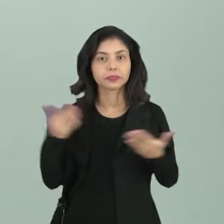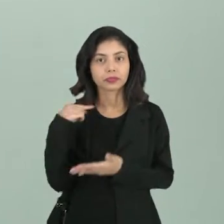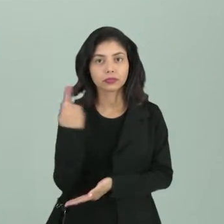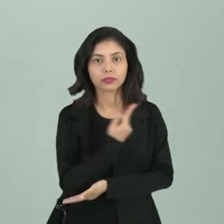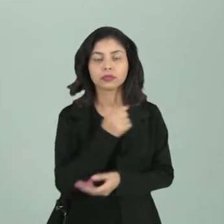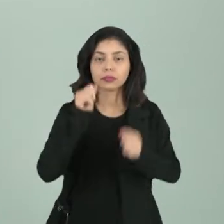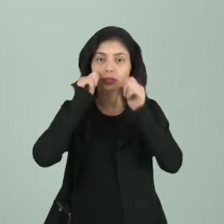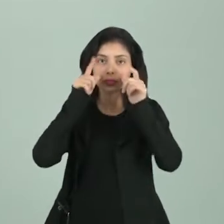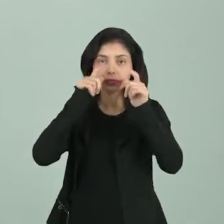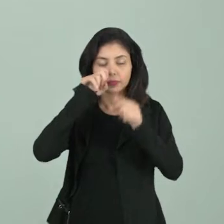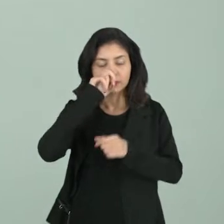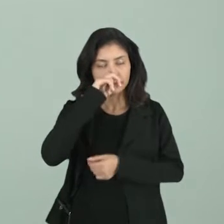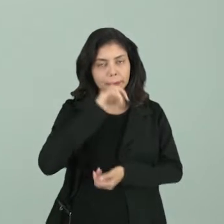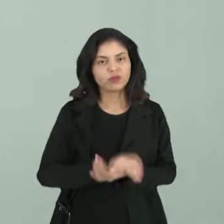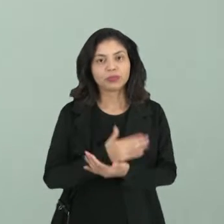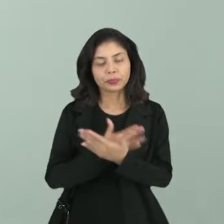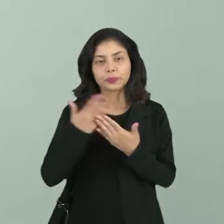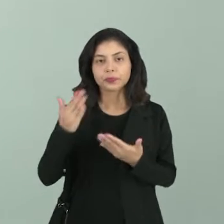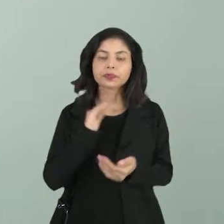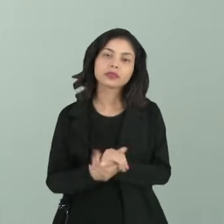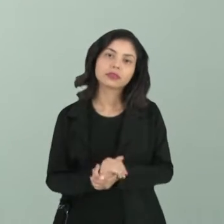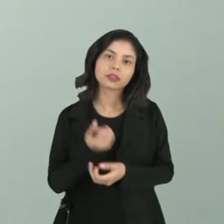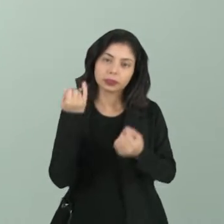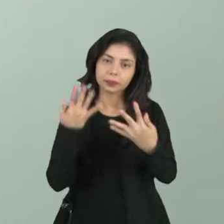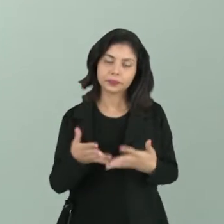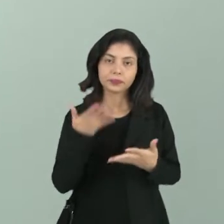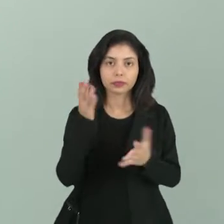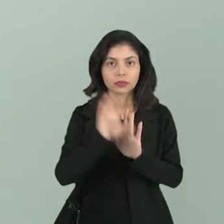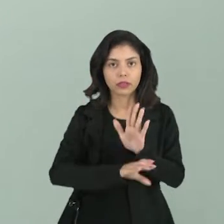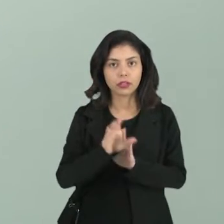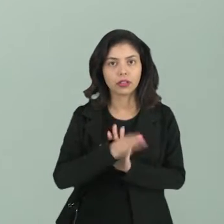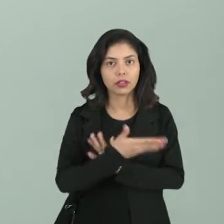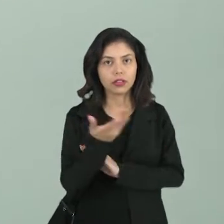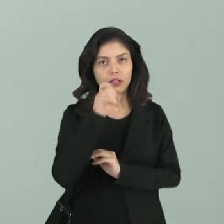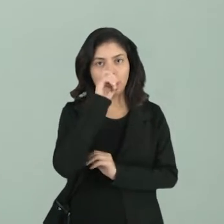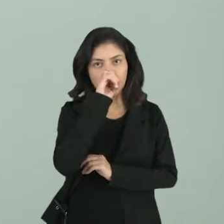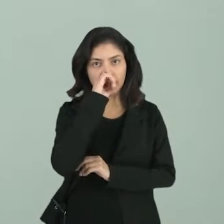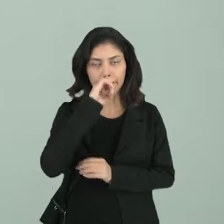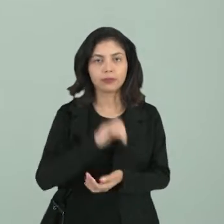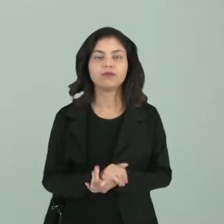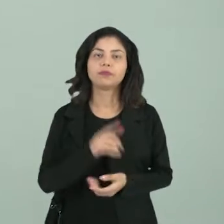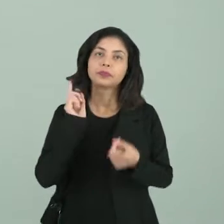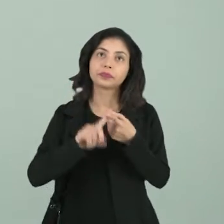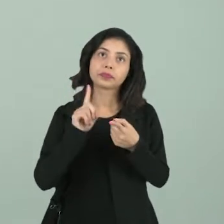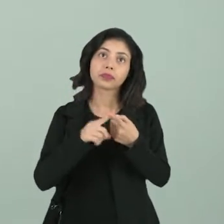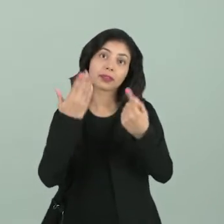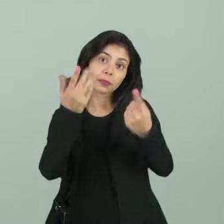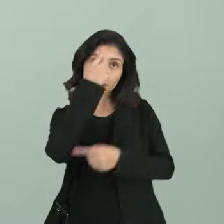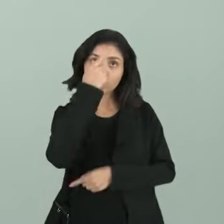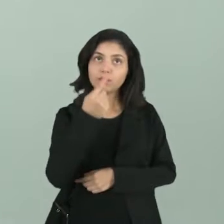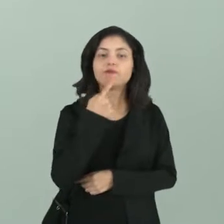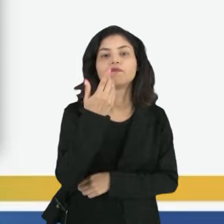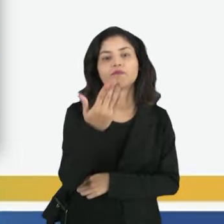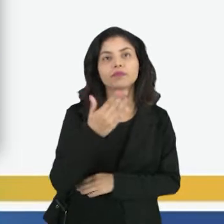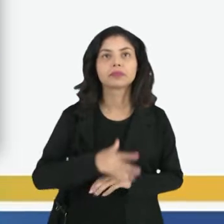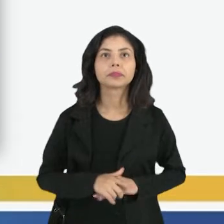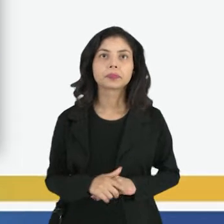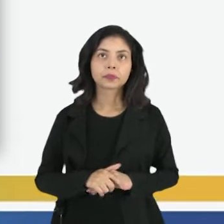a sua atenção, porque eu vou começar a explicar esse conteúdo para você. Primeiramente, eu quero mostrar uma